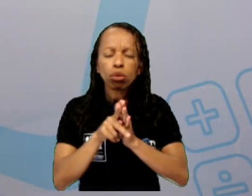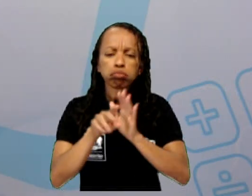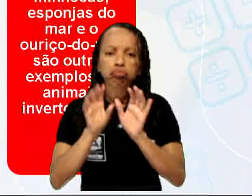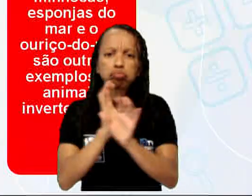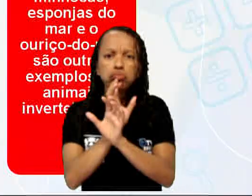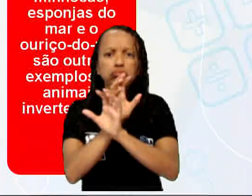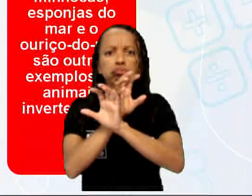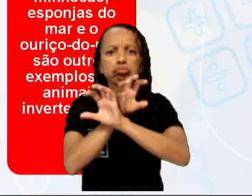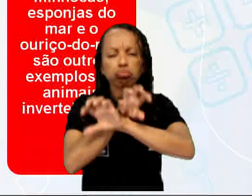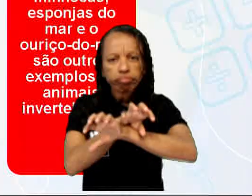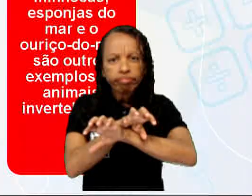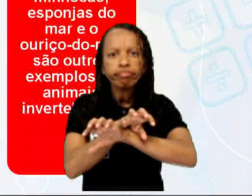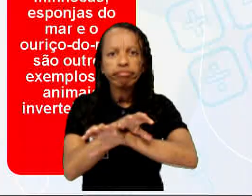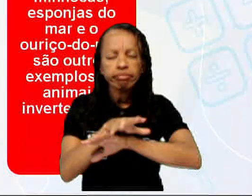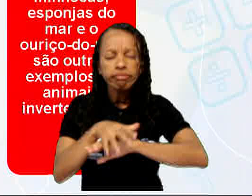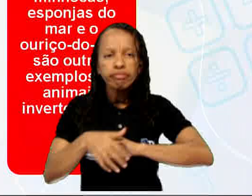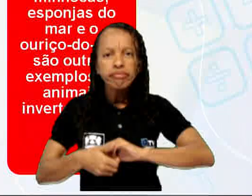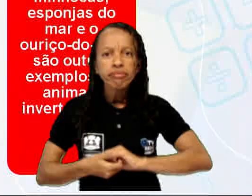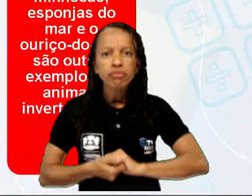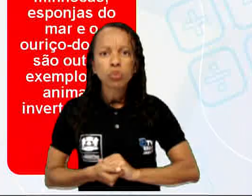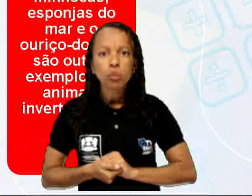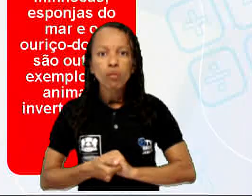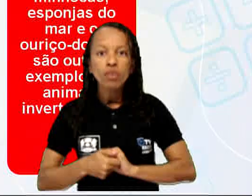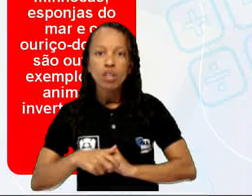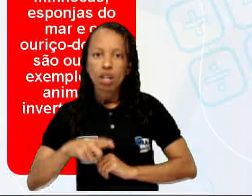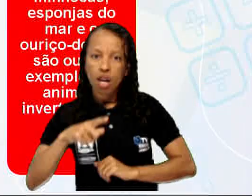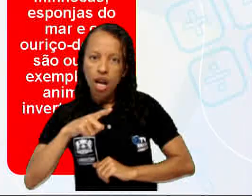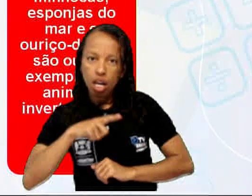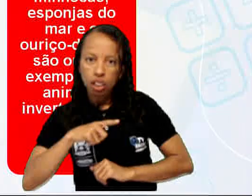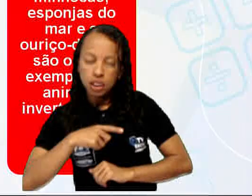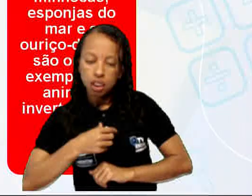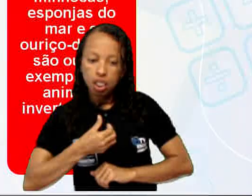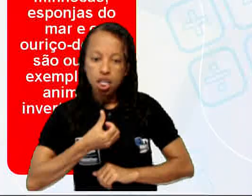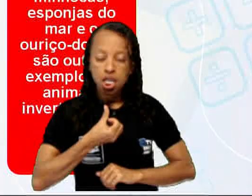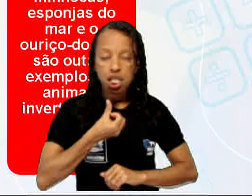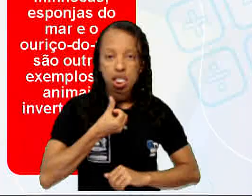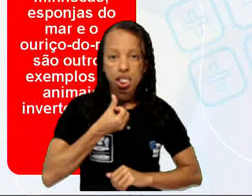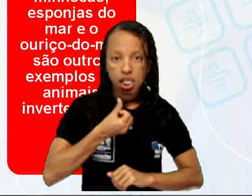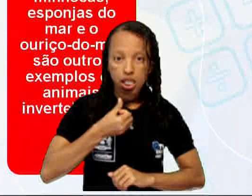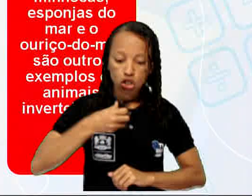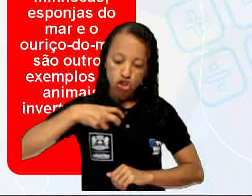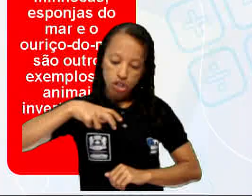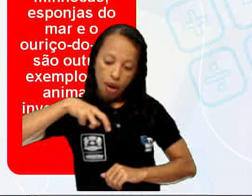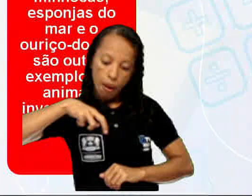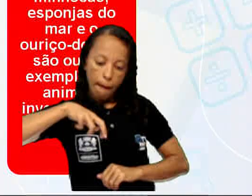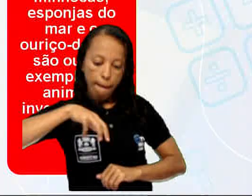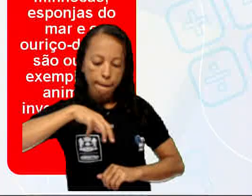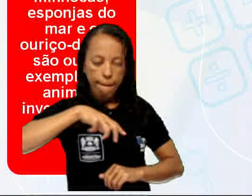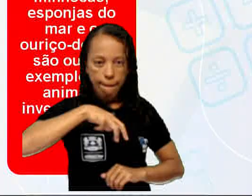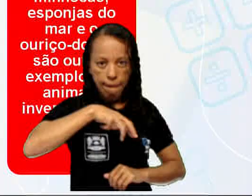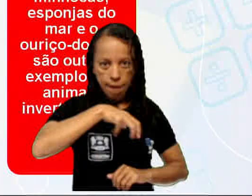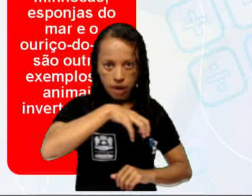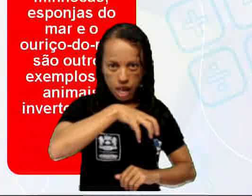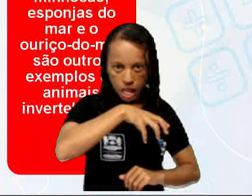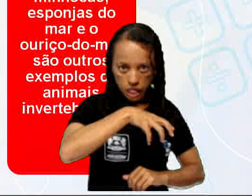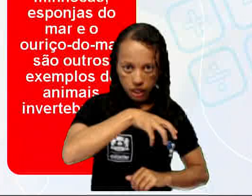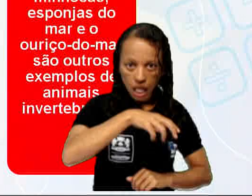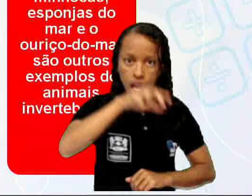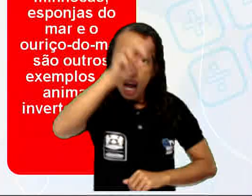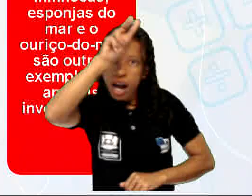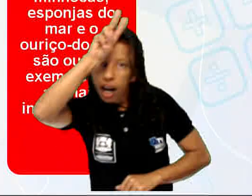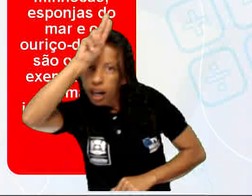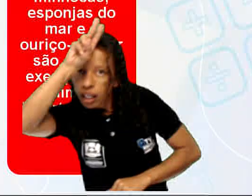insetos possuem 6 patas, antenas que servem para eles também se